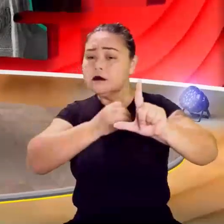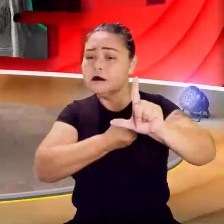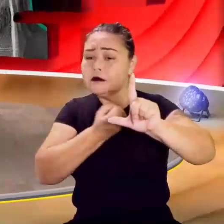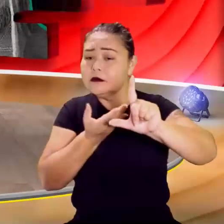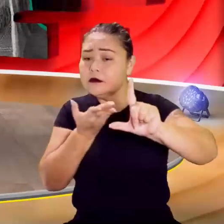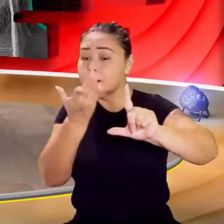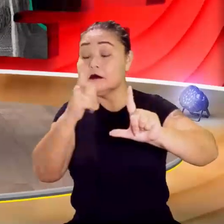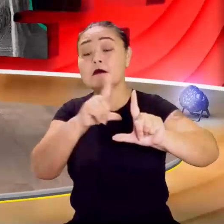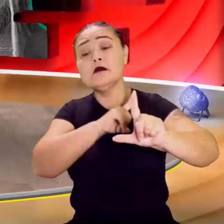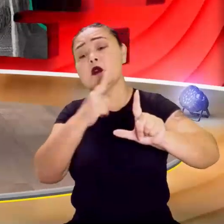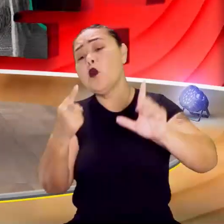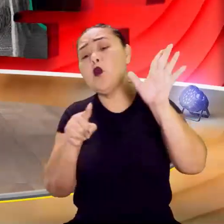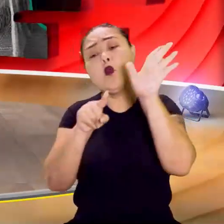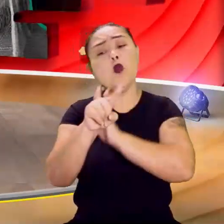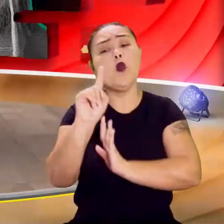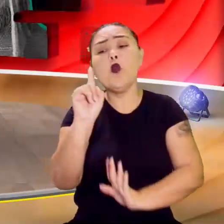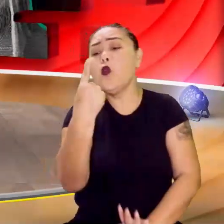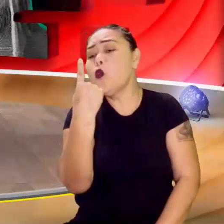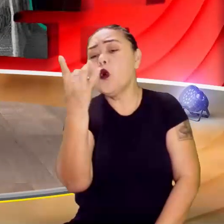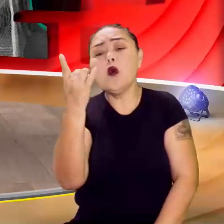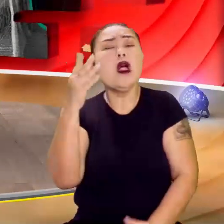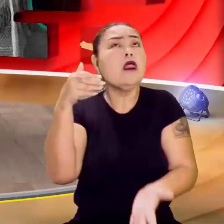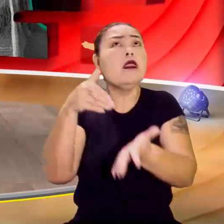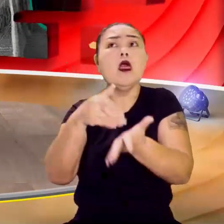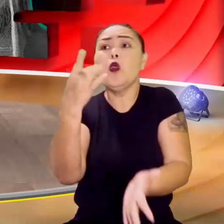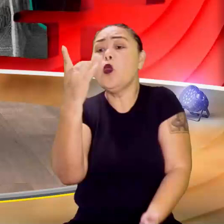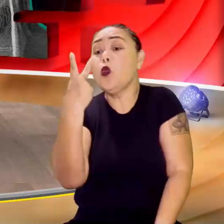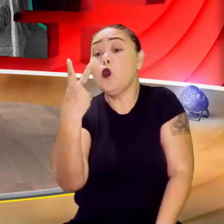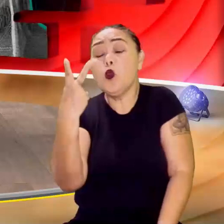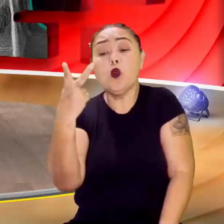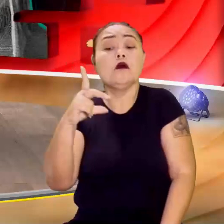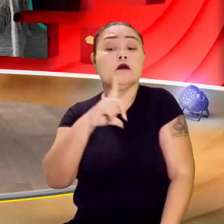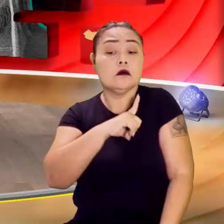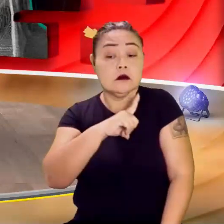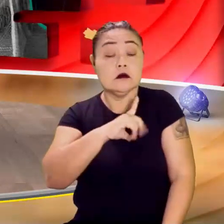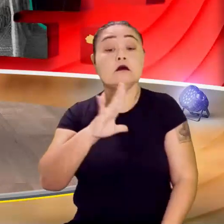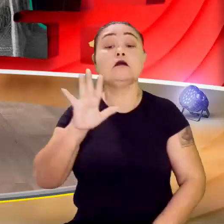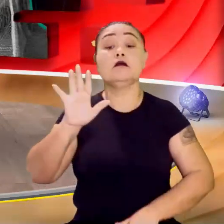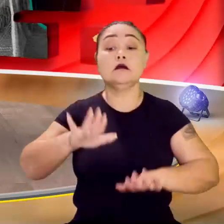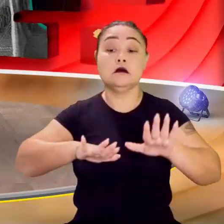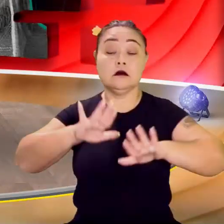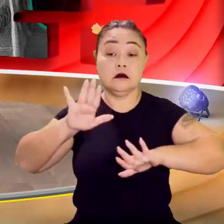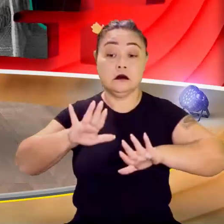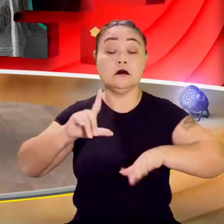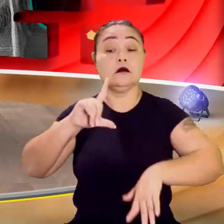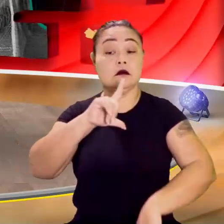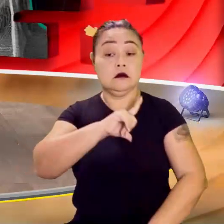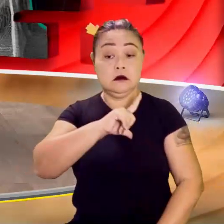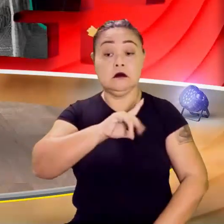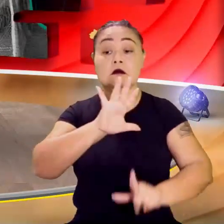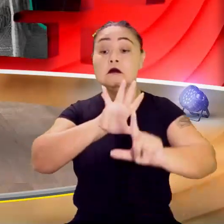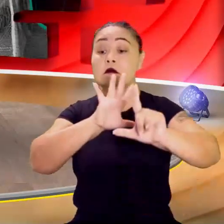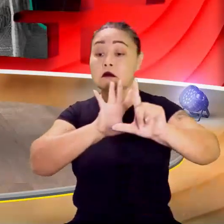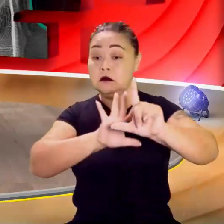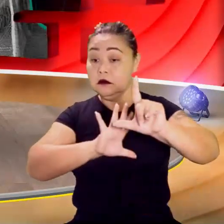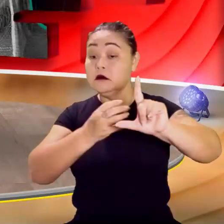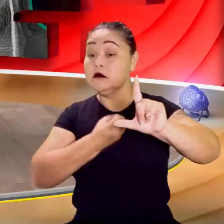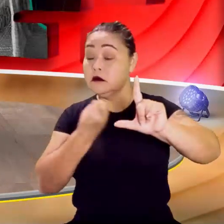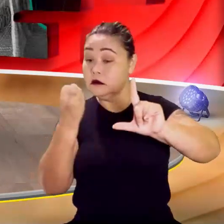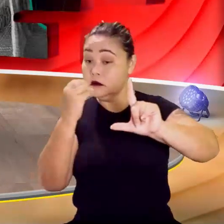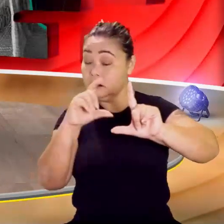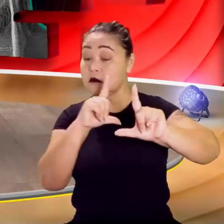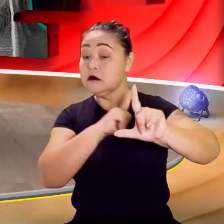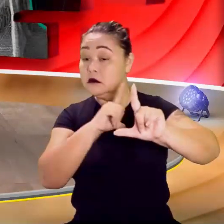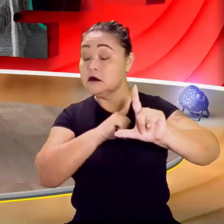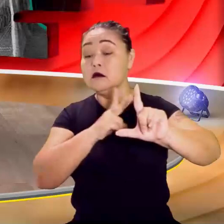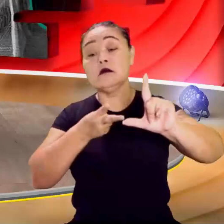logaritmo realmente caiu uma questão, no máximo 2, quando caiu. Quando cai de logaritmo no Enem,